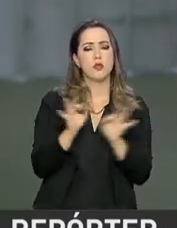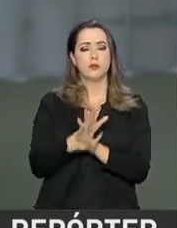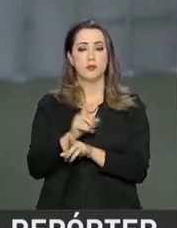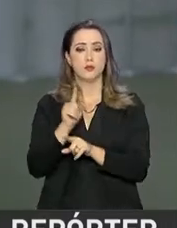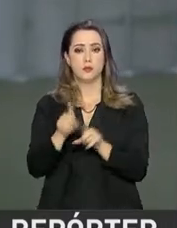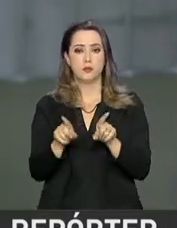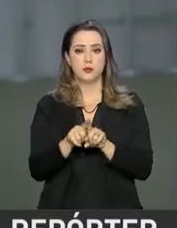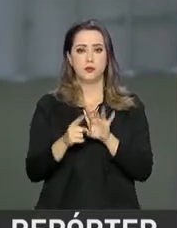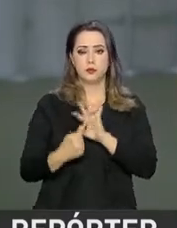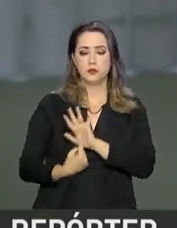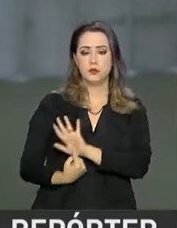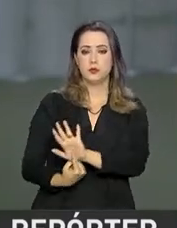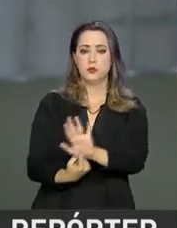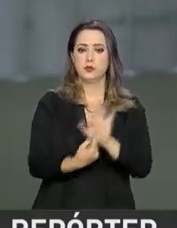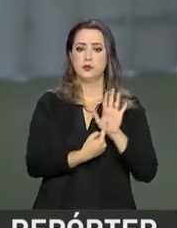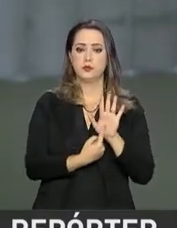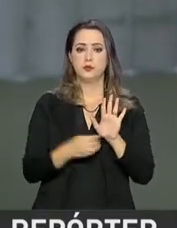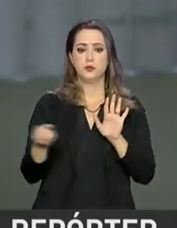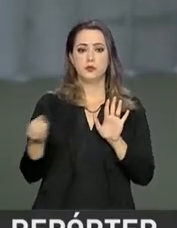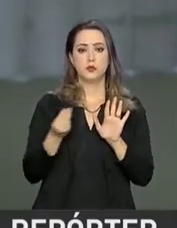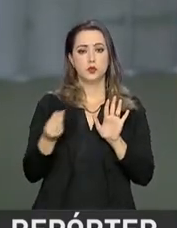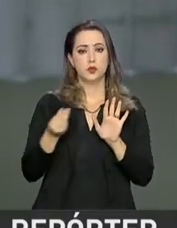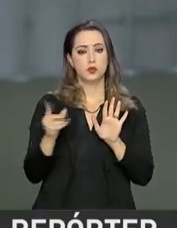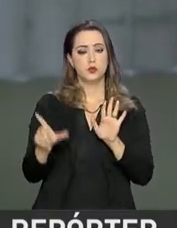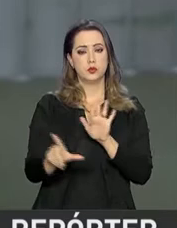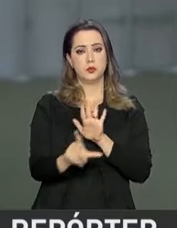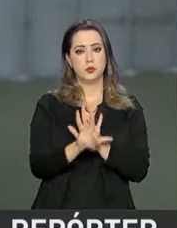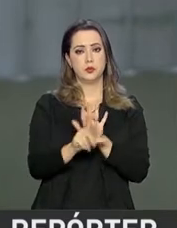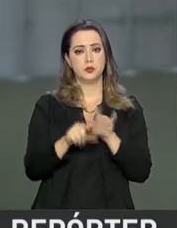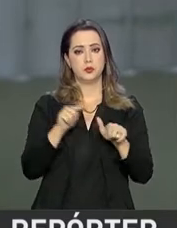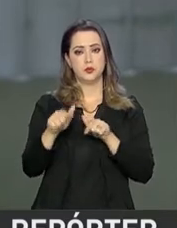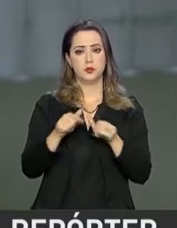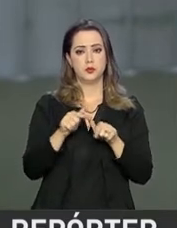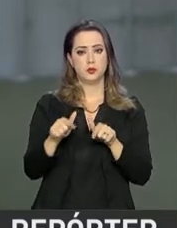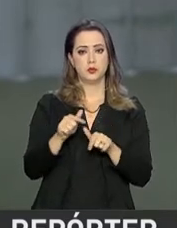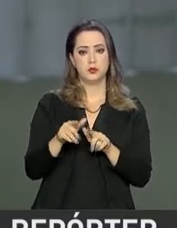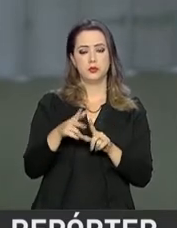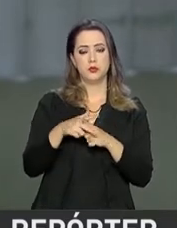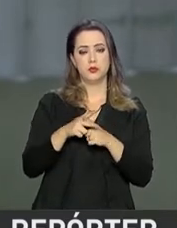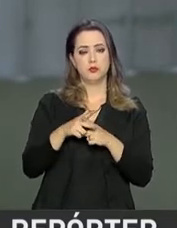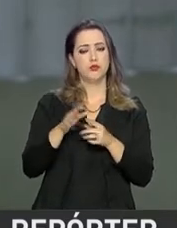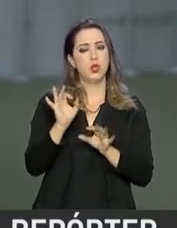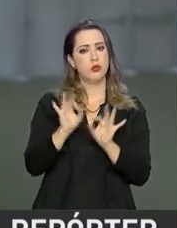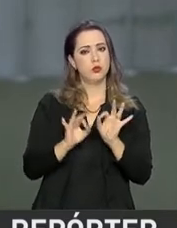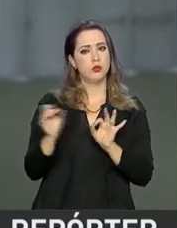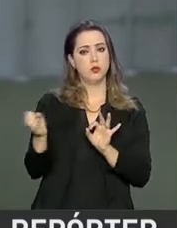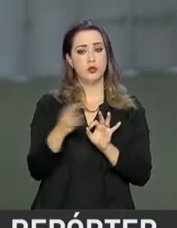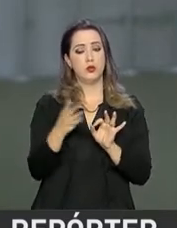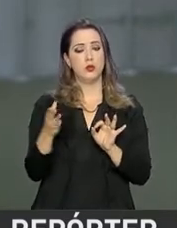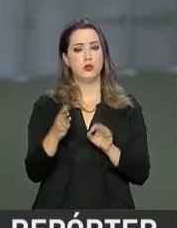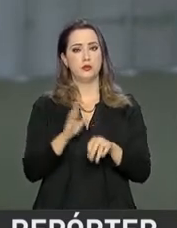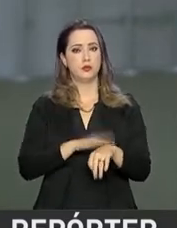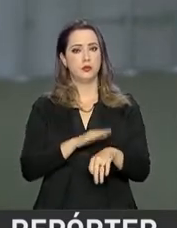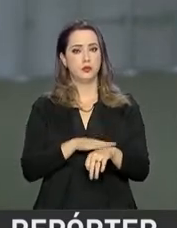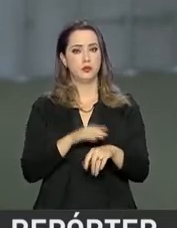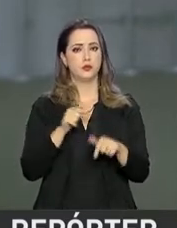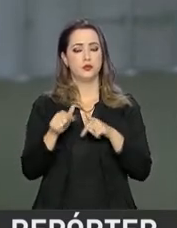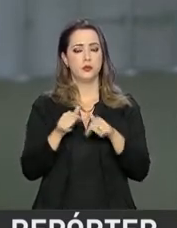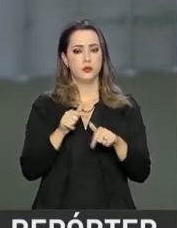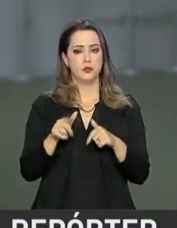também vai ser mostrado como a modernização das leis trabalhistas se adéqua a este novo momento do mercado de trabalho